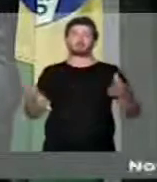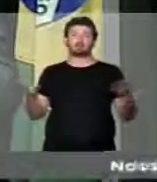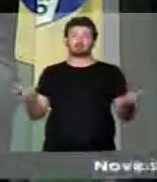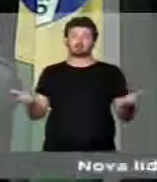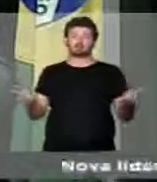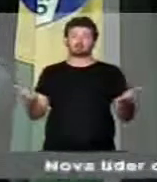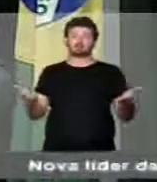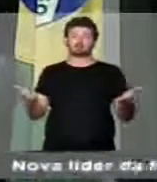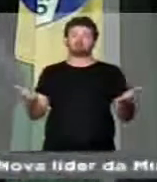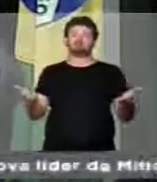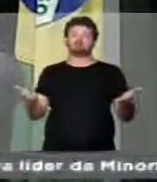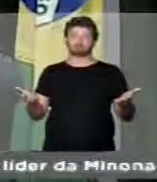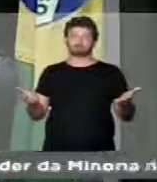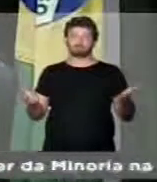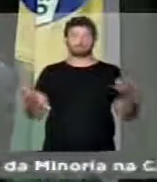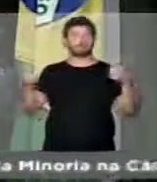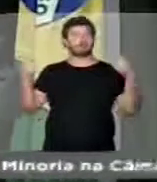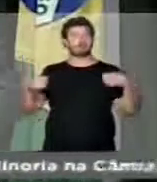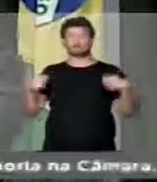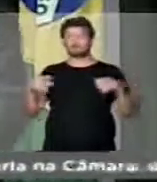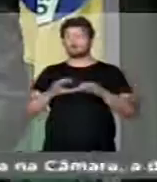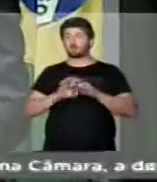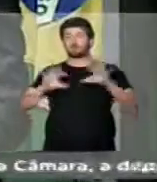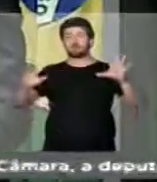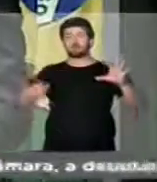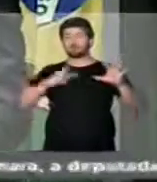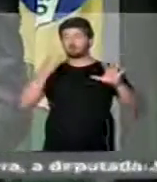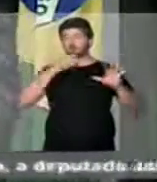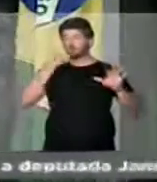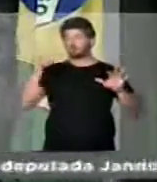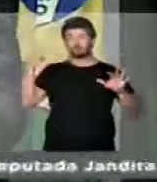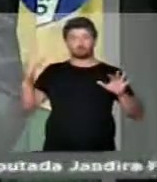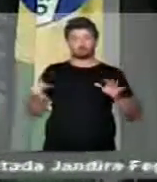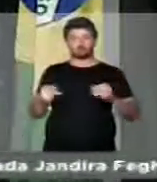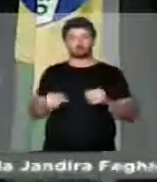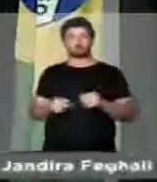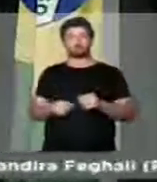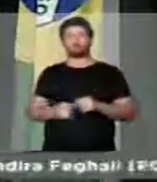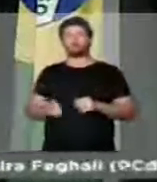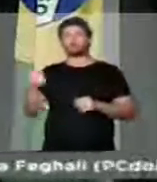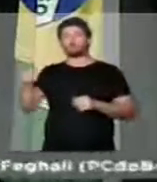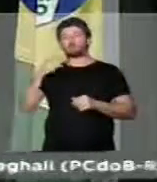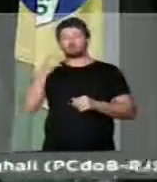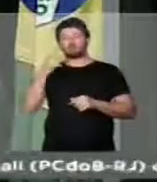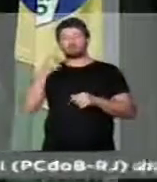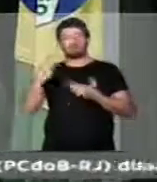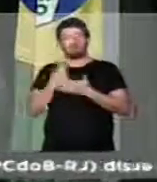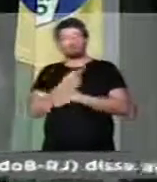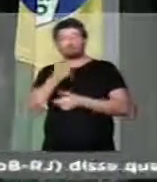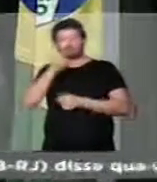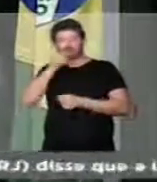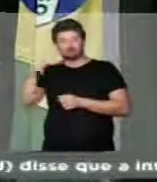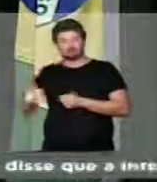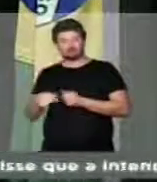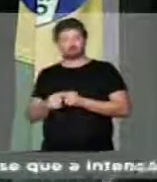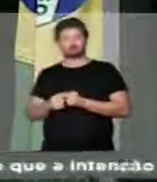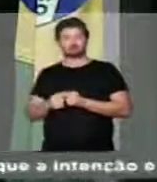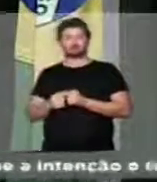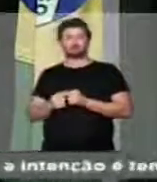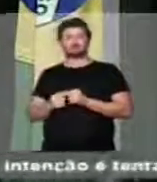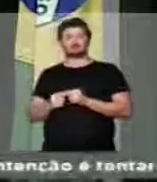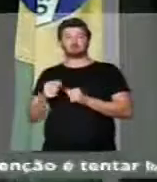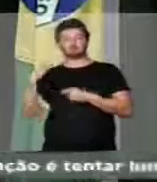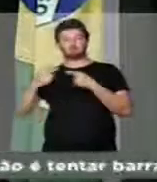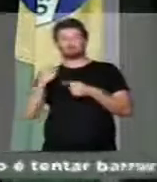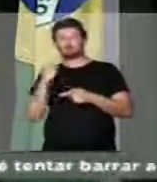E, portanto, ela tem que ser livre para poder se manifestar. Numa das suas porandubas, o que ele escreveu? Ele disse o